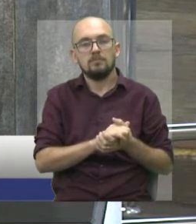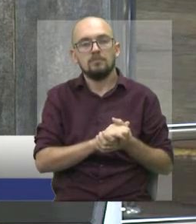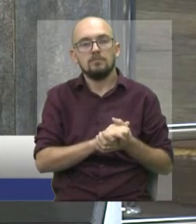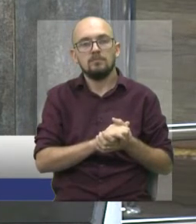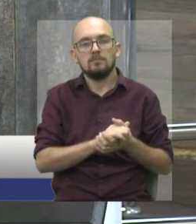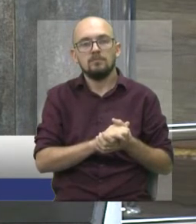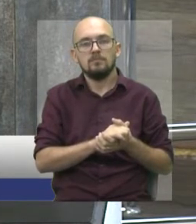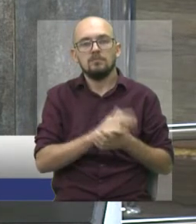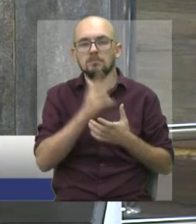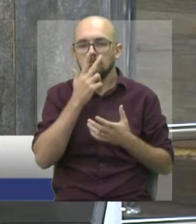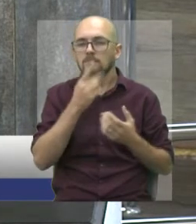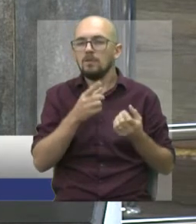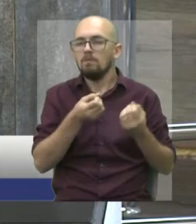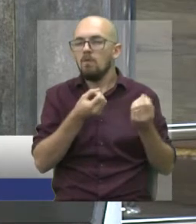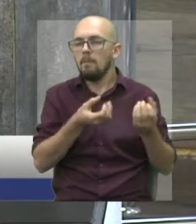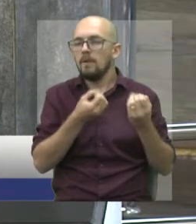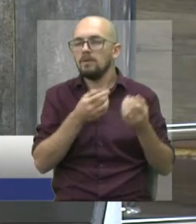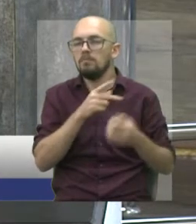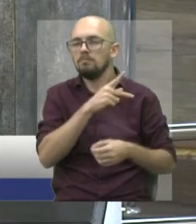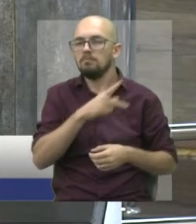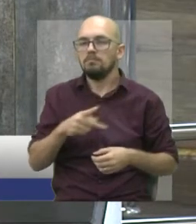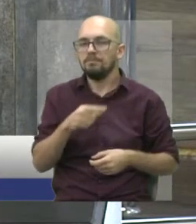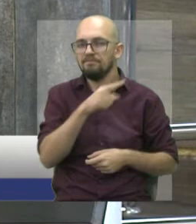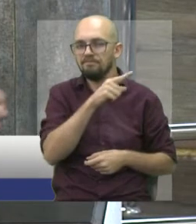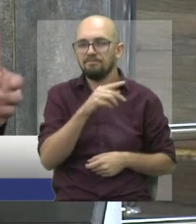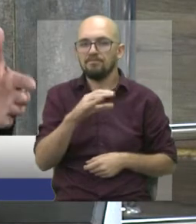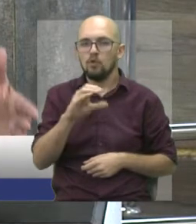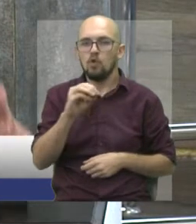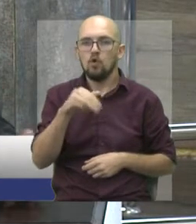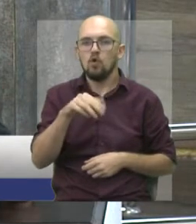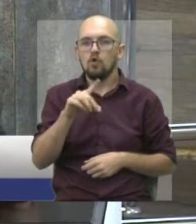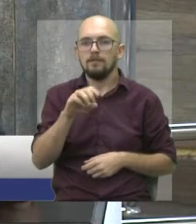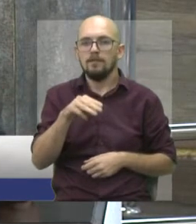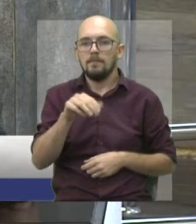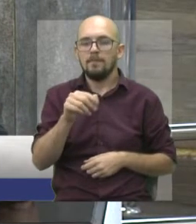do presidente do Condema, que